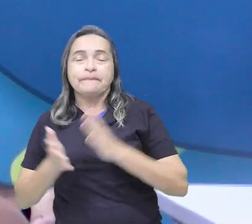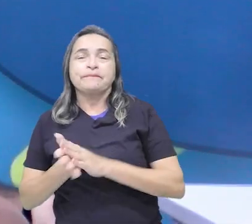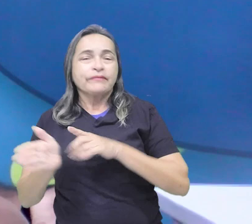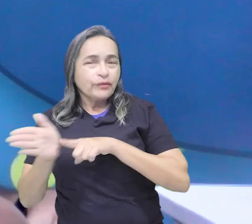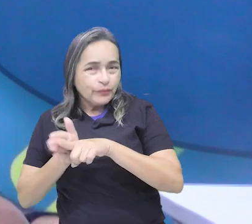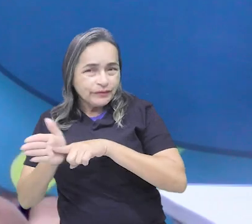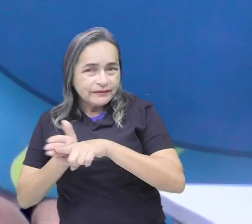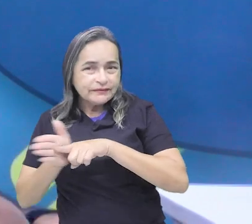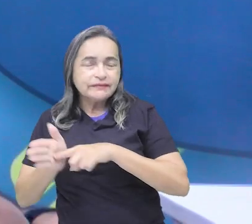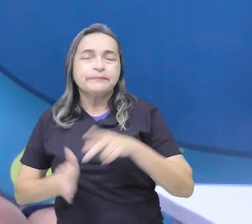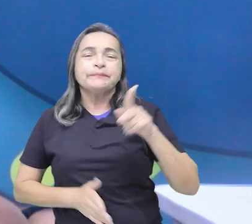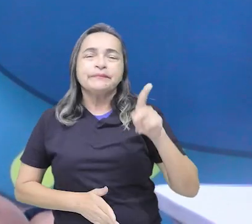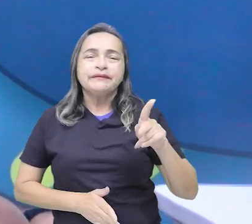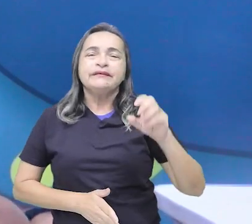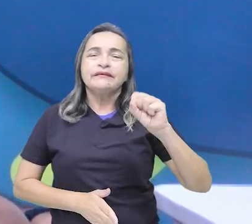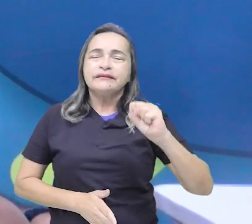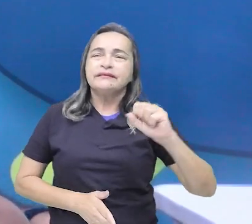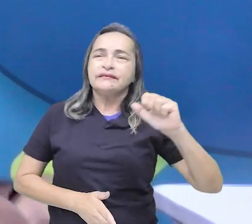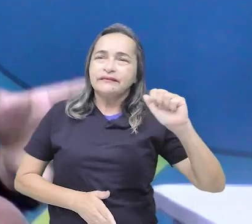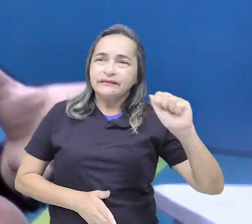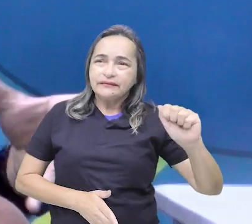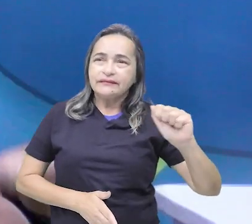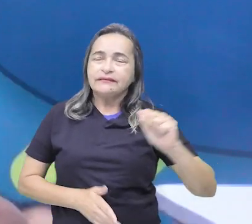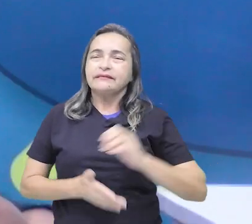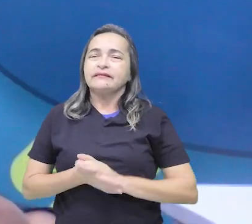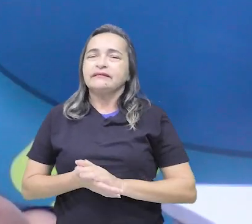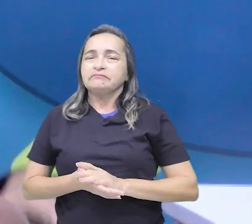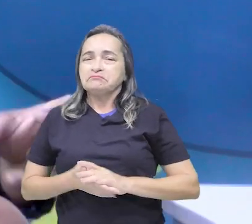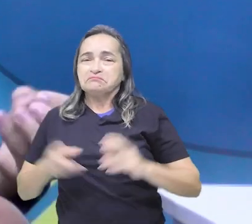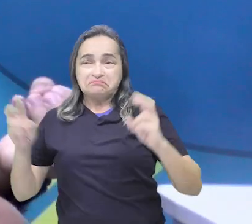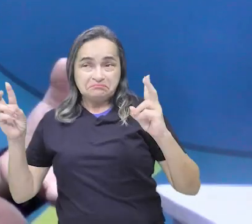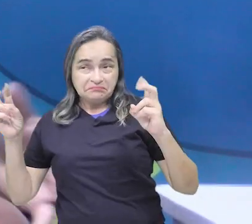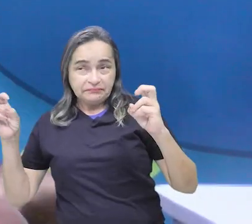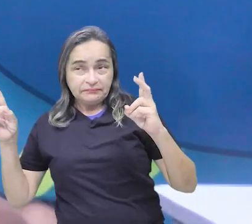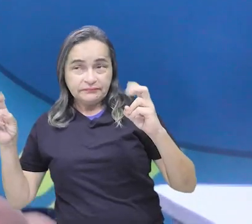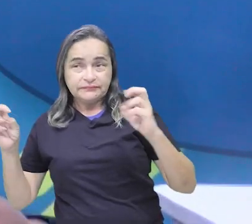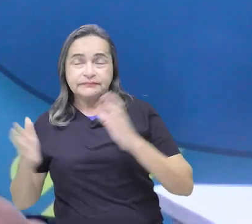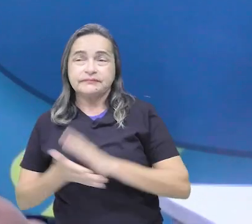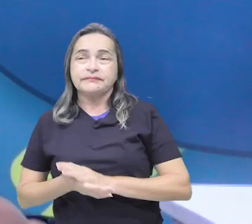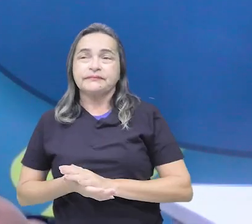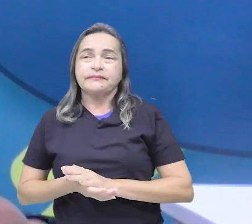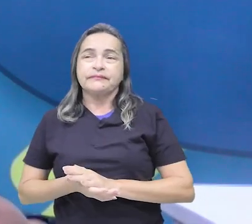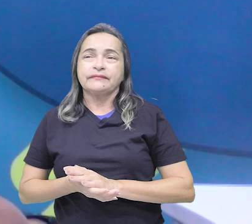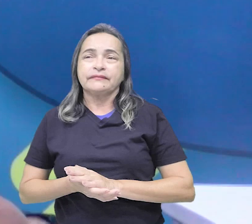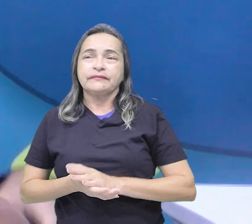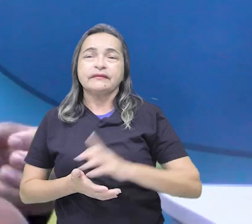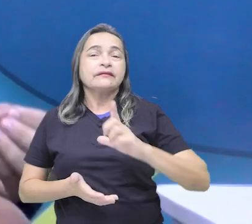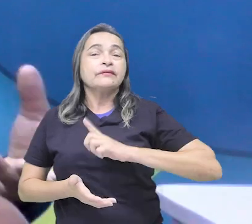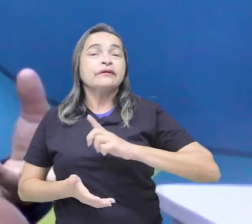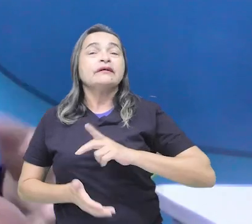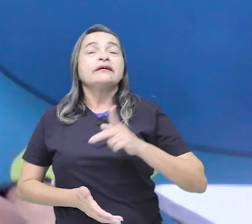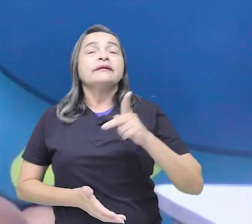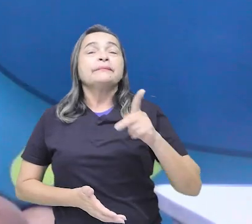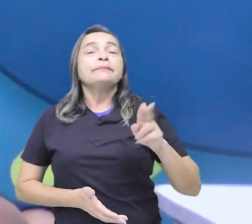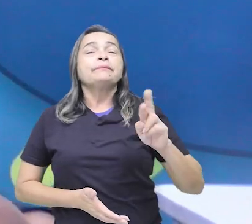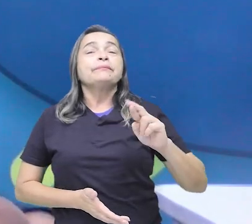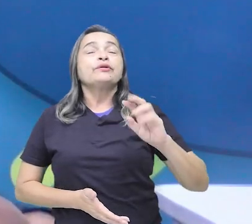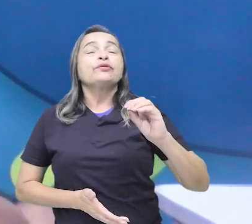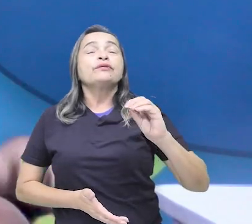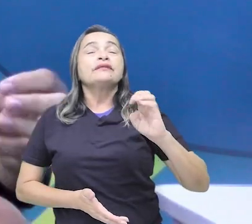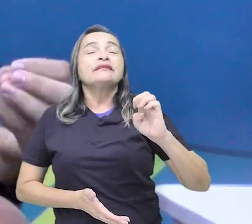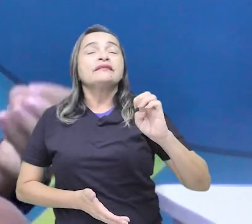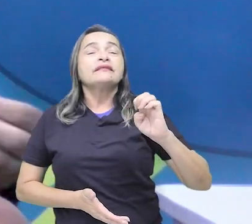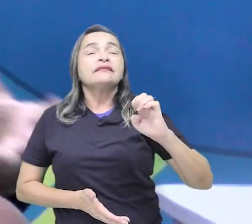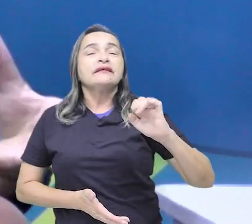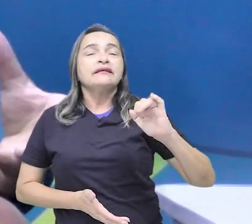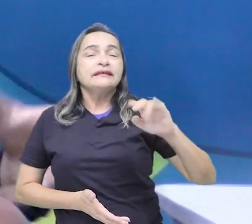É um antígeno prostático específico. Na verdade, é uma proteína, que ela é formada na glândula prostática,